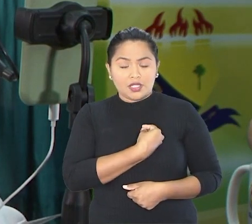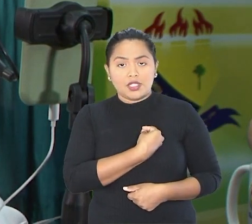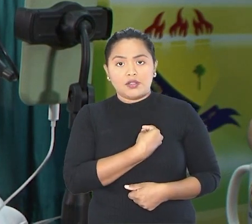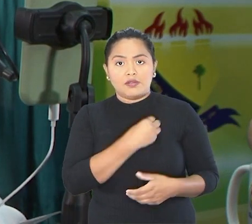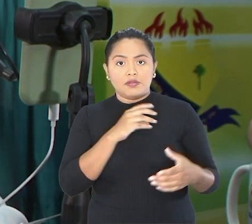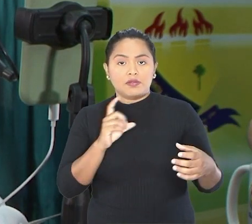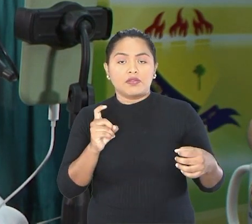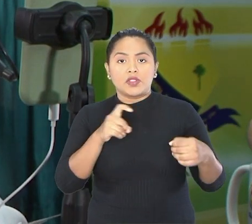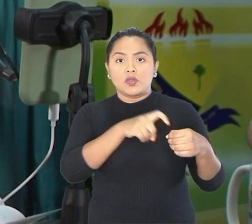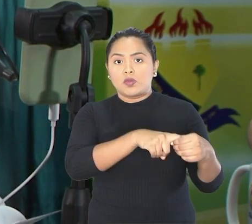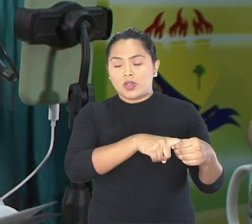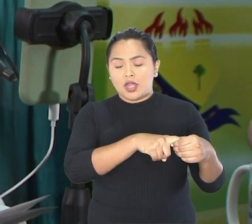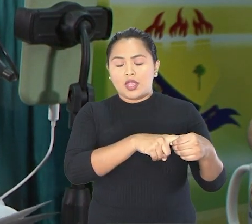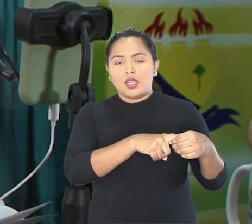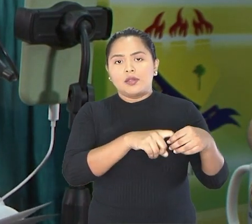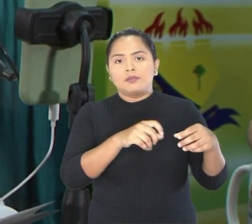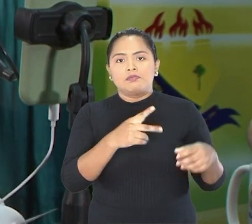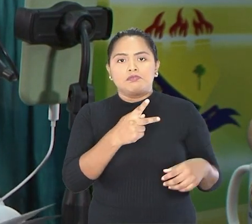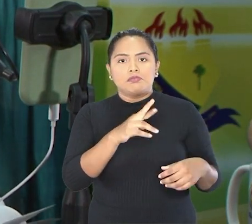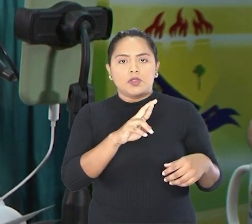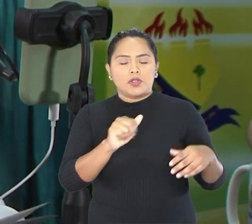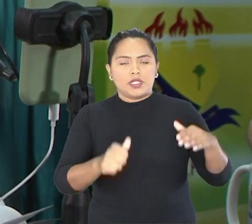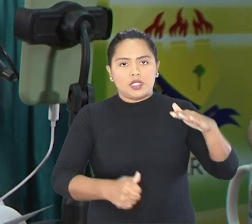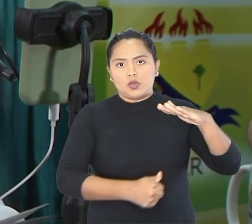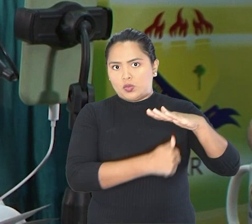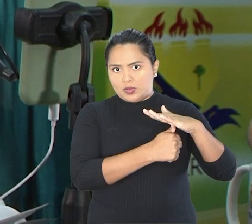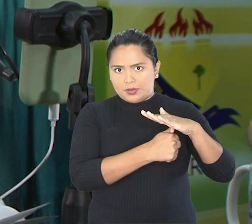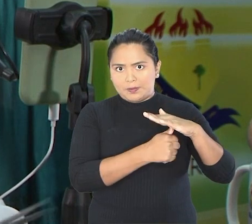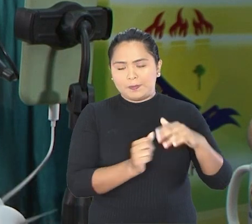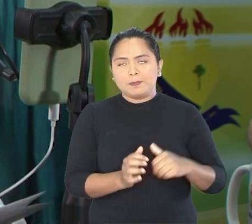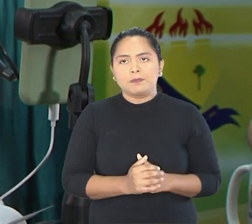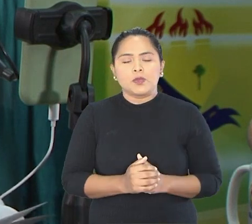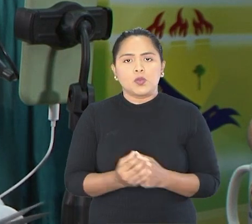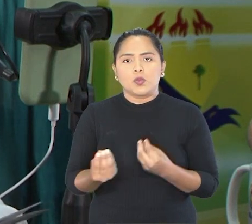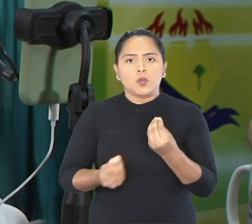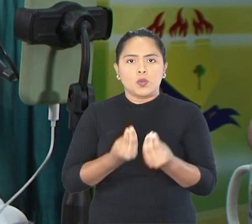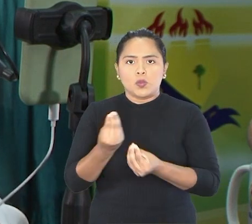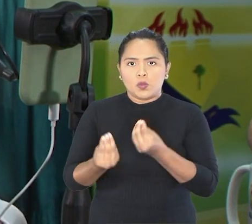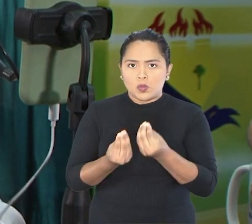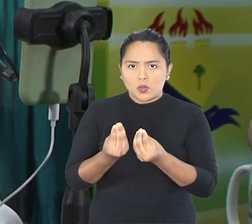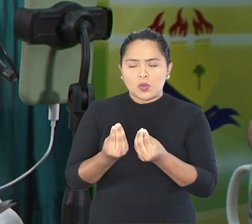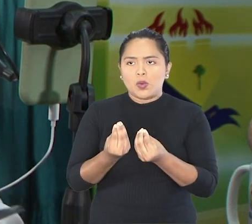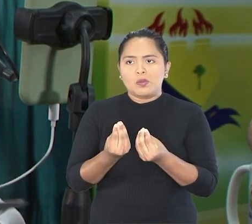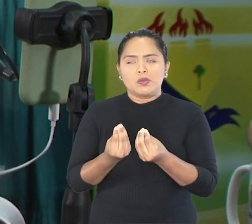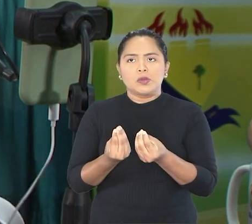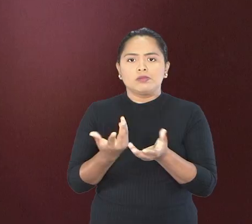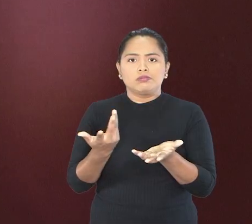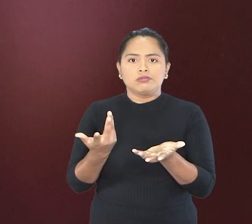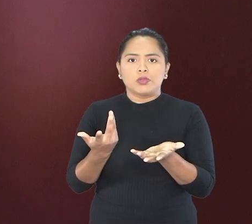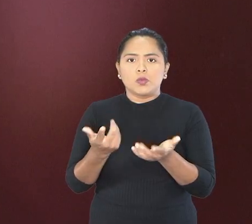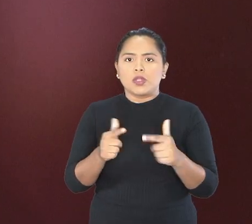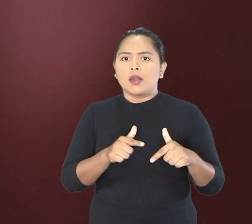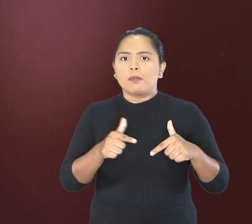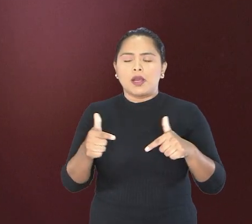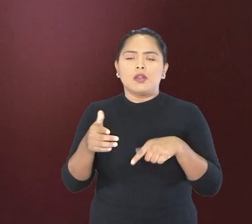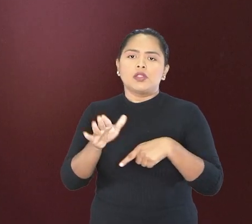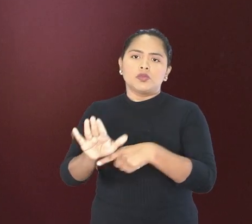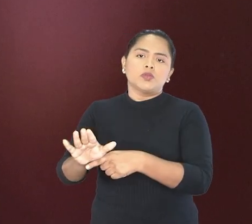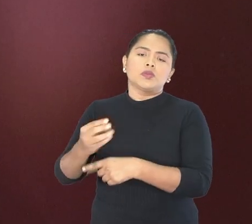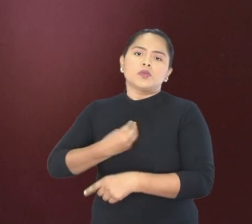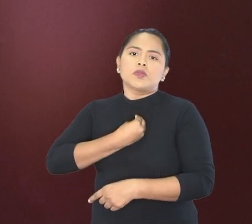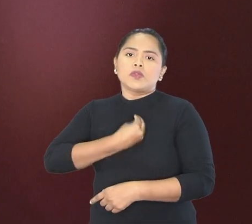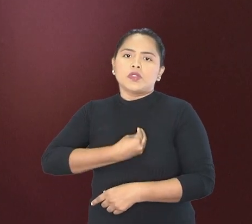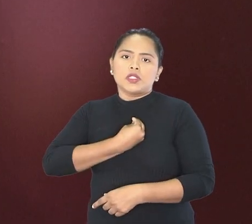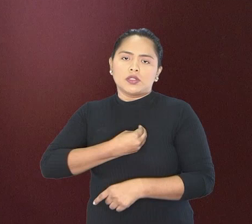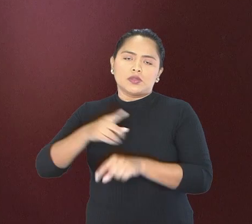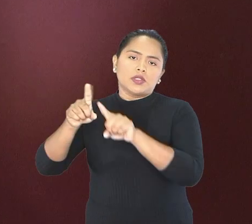de Pessoas, né? Tanto a CAPES quanto a qualidade de vida. Como essas ações contribuem para a vida laboral dos servidores? Olha, a CAPES tanto